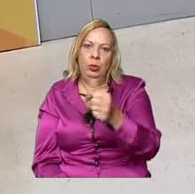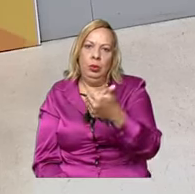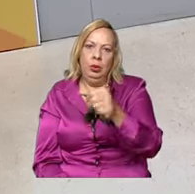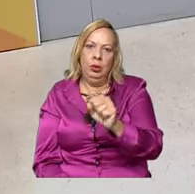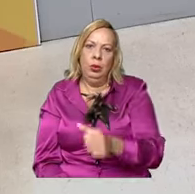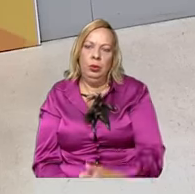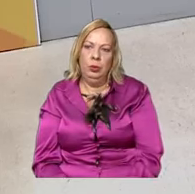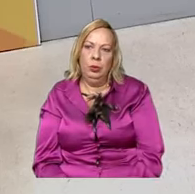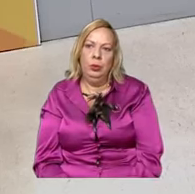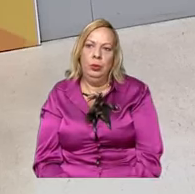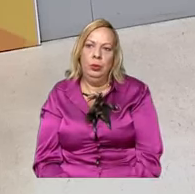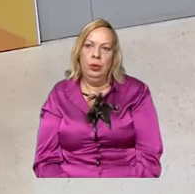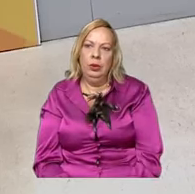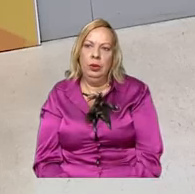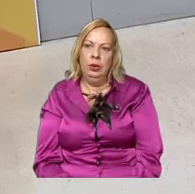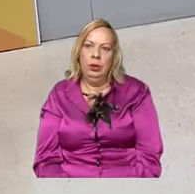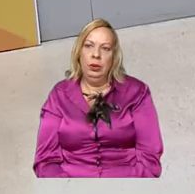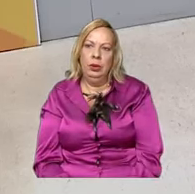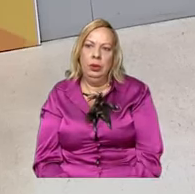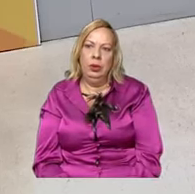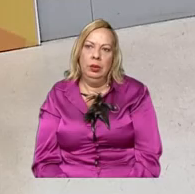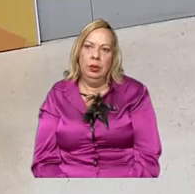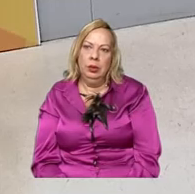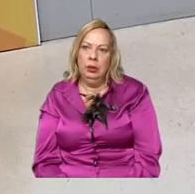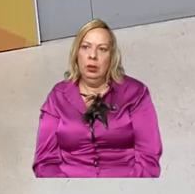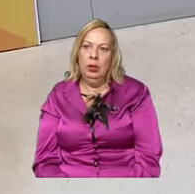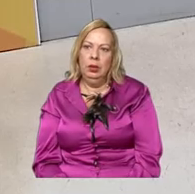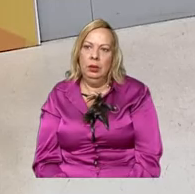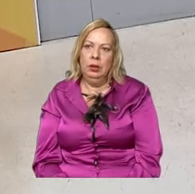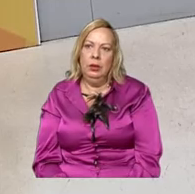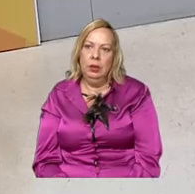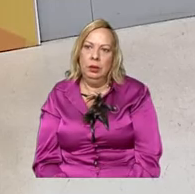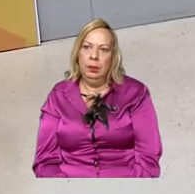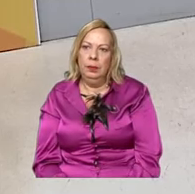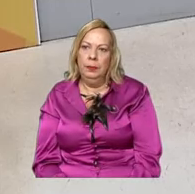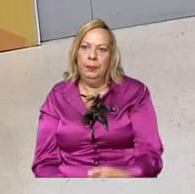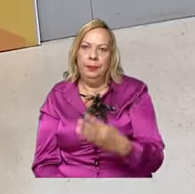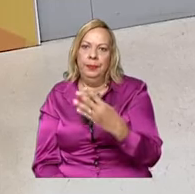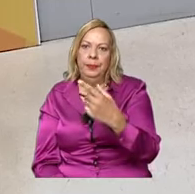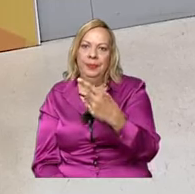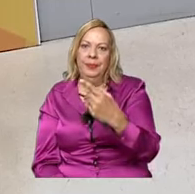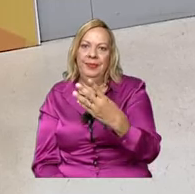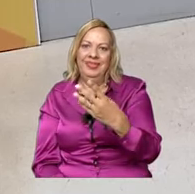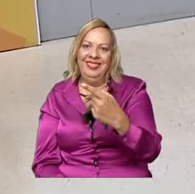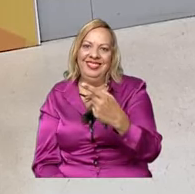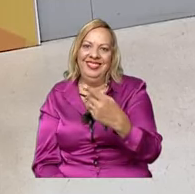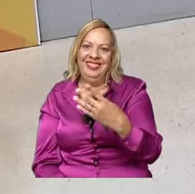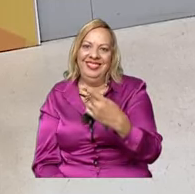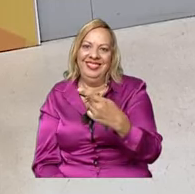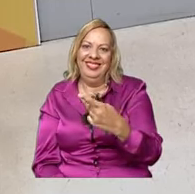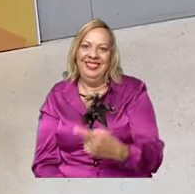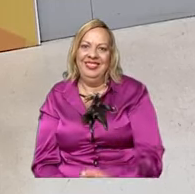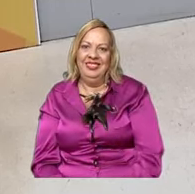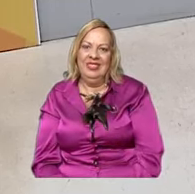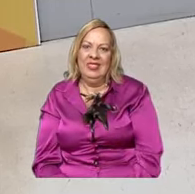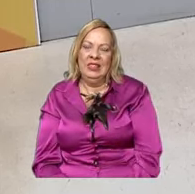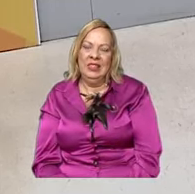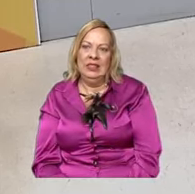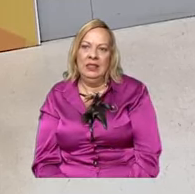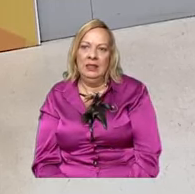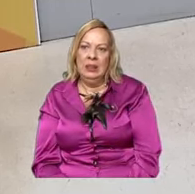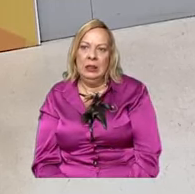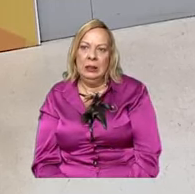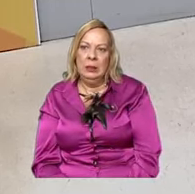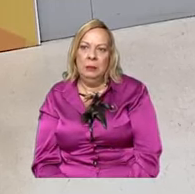18. 18, 18, 18. E 41. Olha aí, 41. Subindo agora.